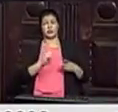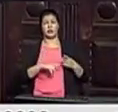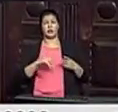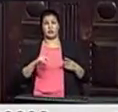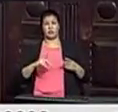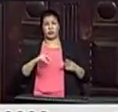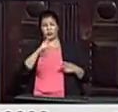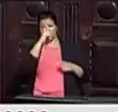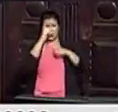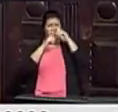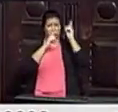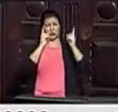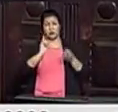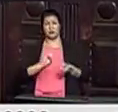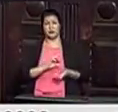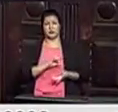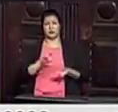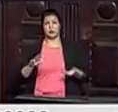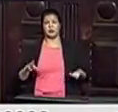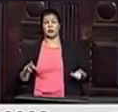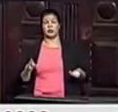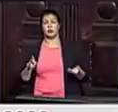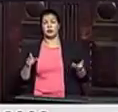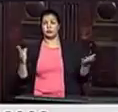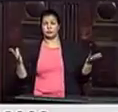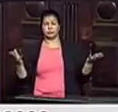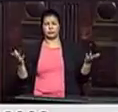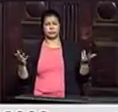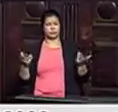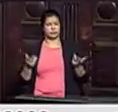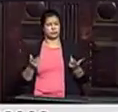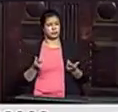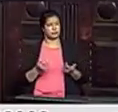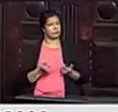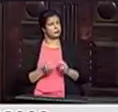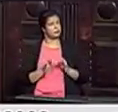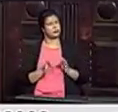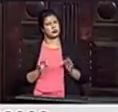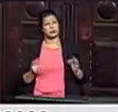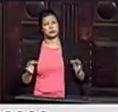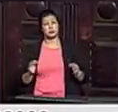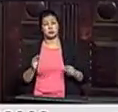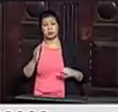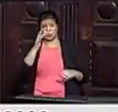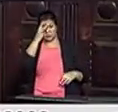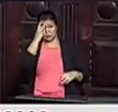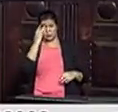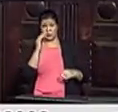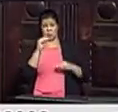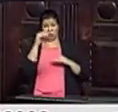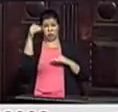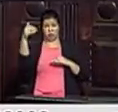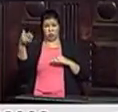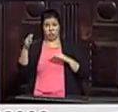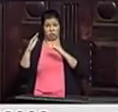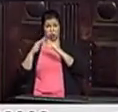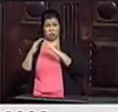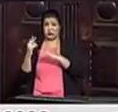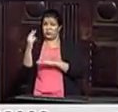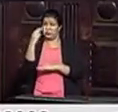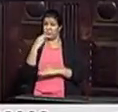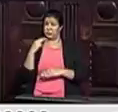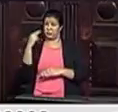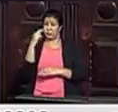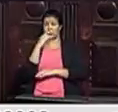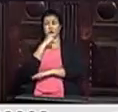ideologia, da forma mais simples possível, que o eleitor vai ser sábio